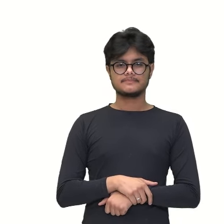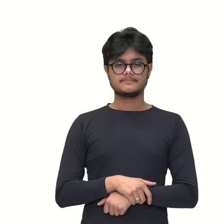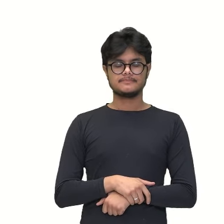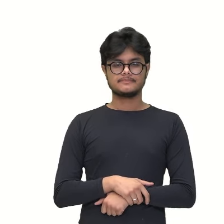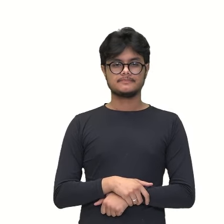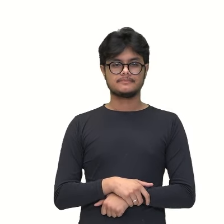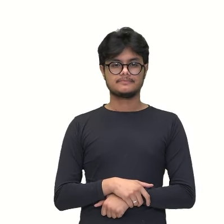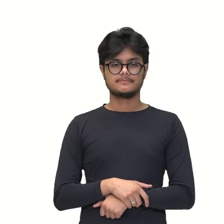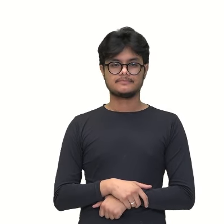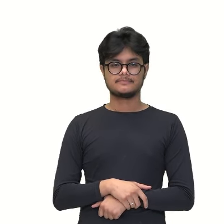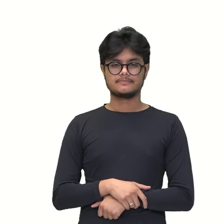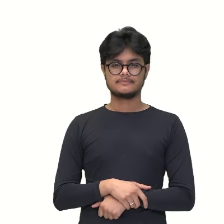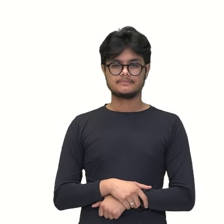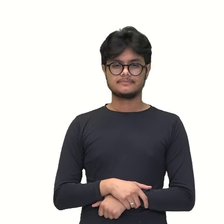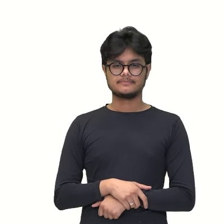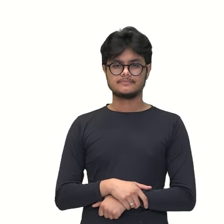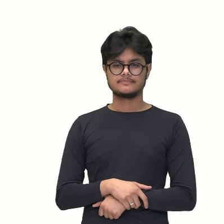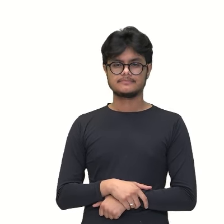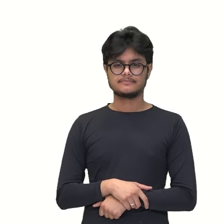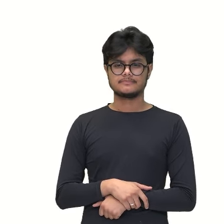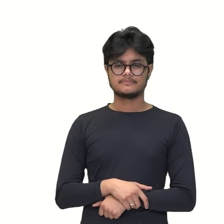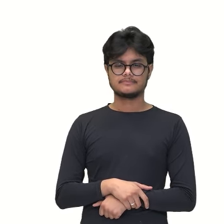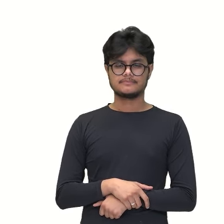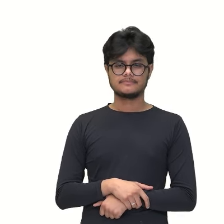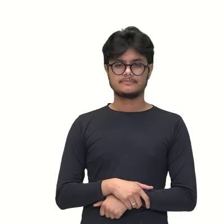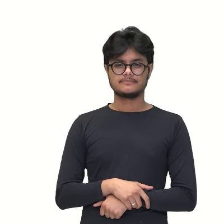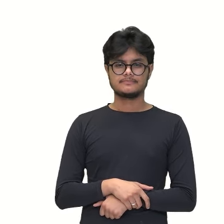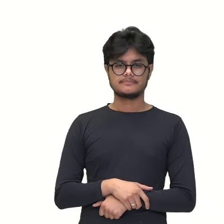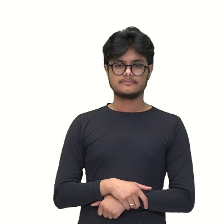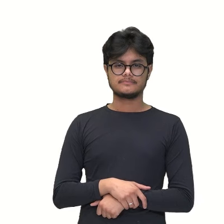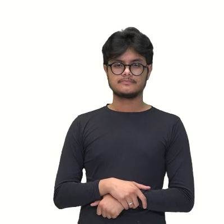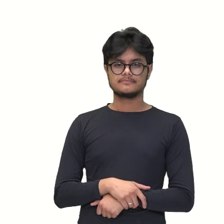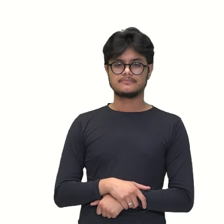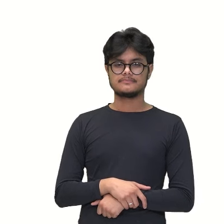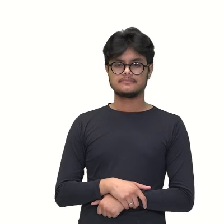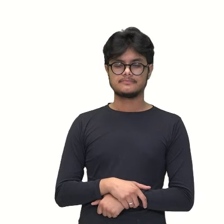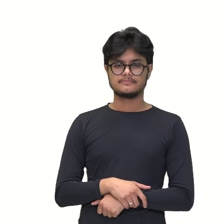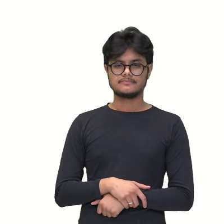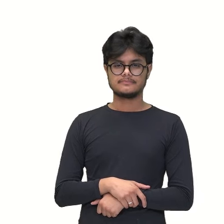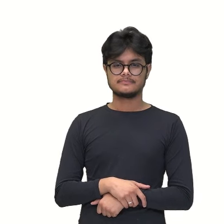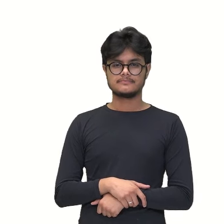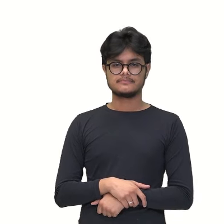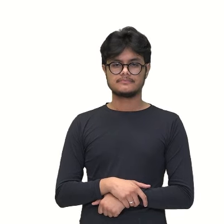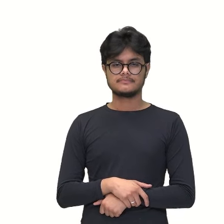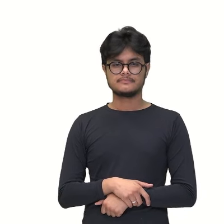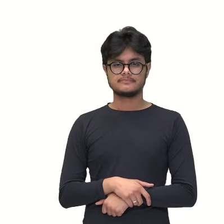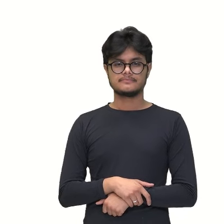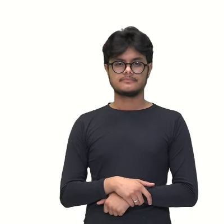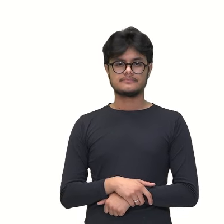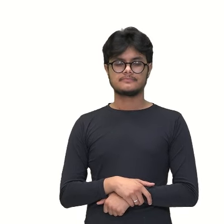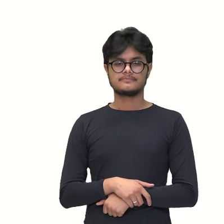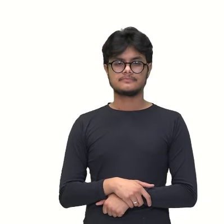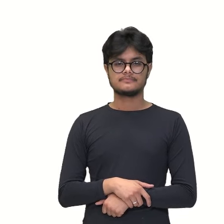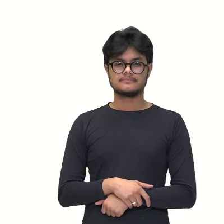Eu poderia muito bem só multiplicar o valor do carro por 0,92.